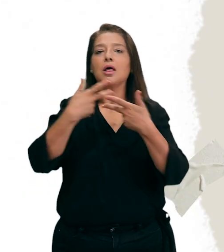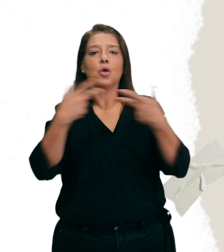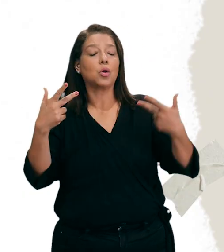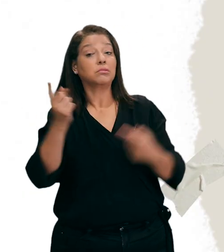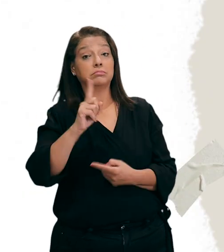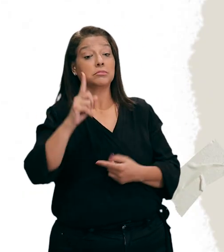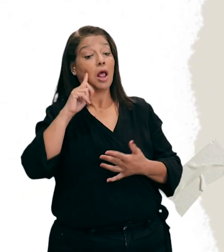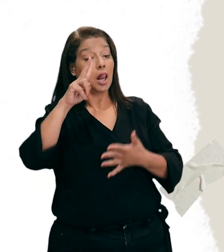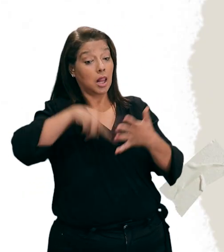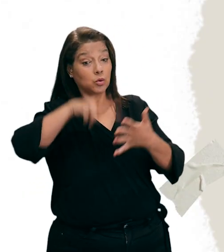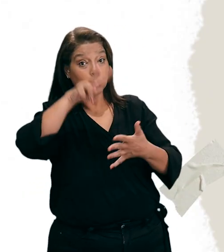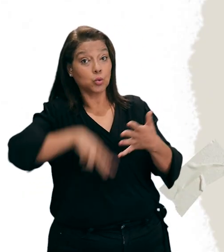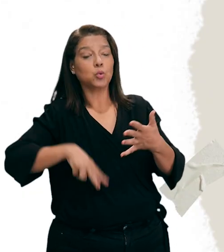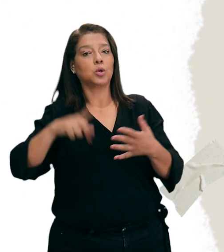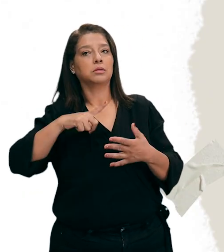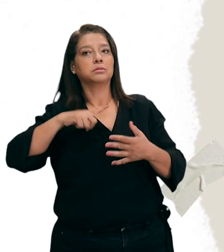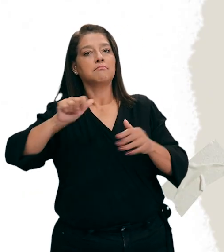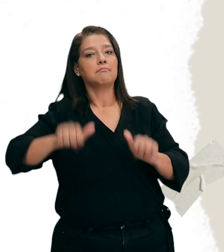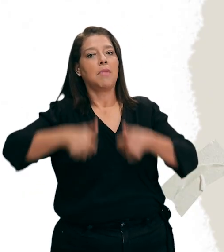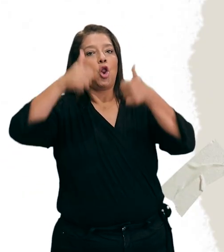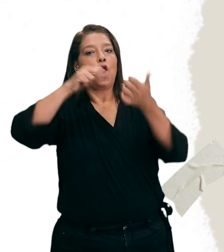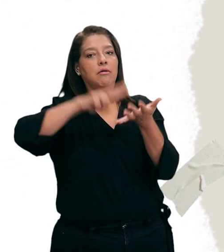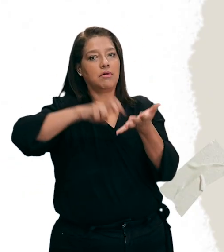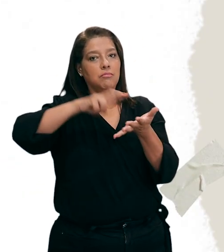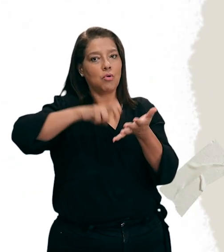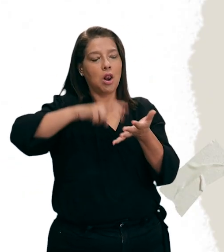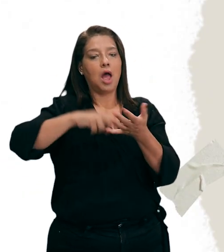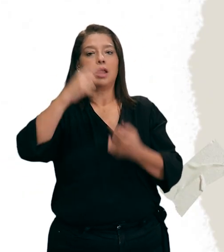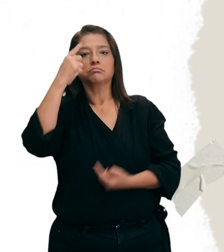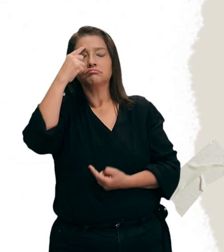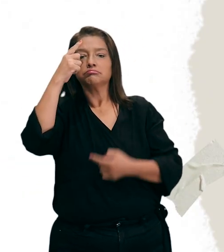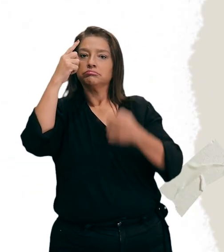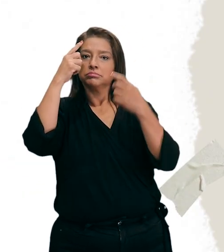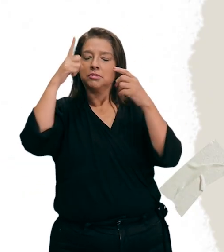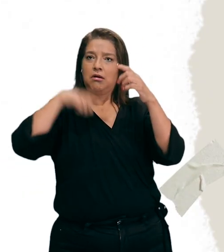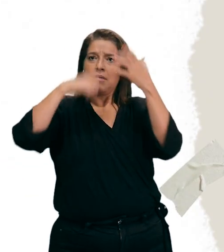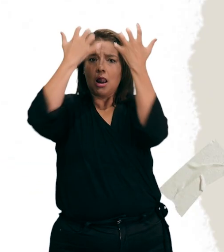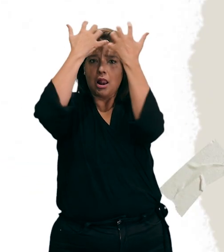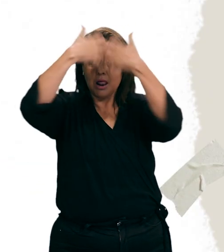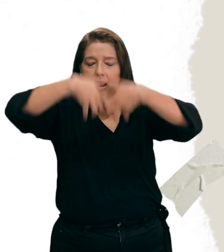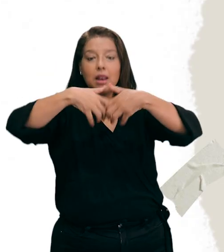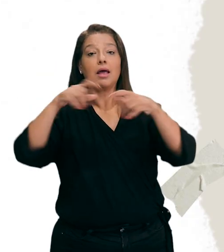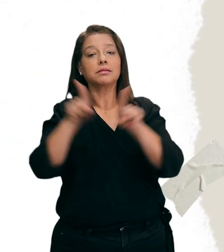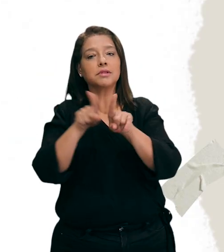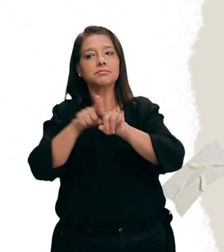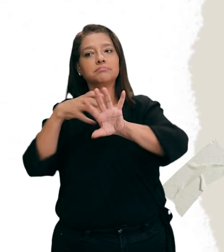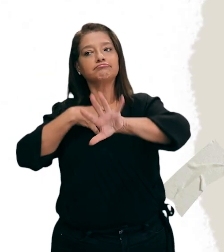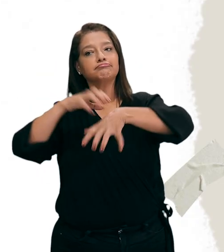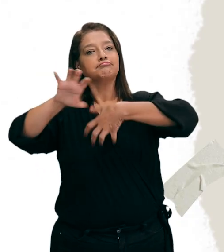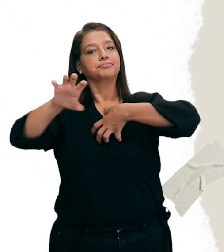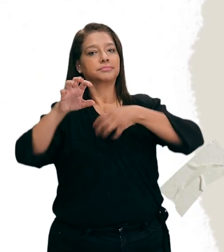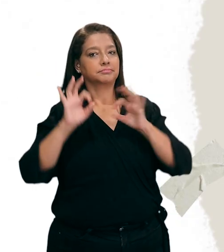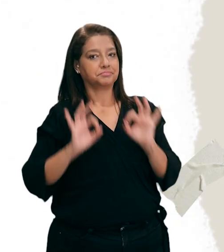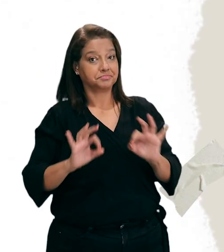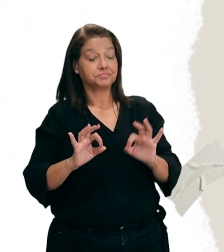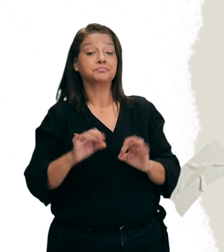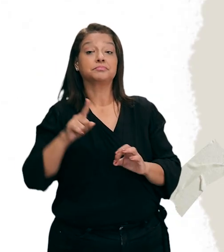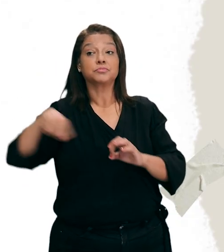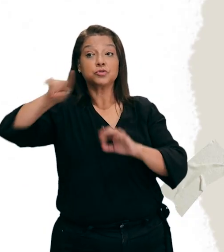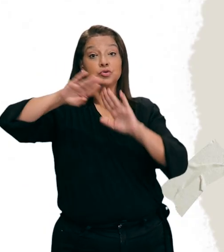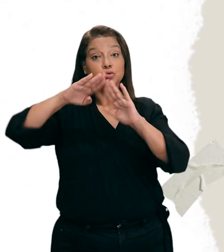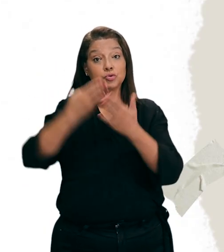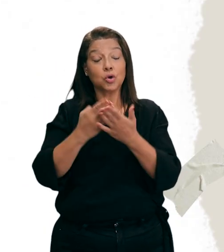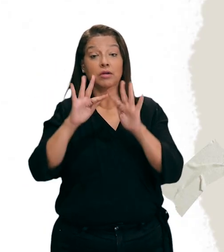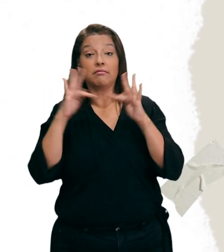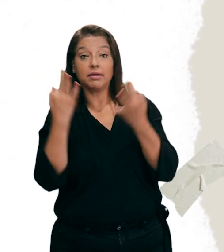amplia o vocabulário, melhora a capacidade de raciocínio e fortalece a empatia. Escolas e famílias